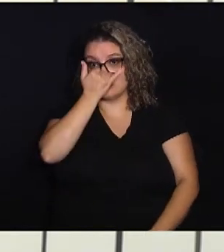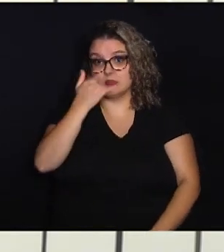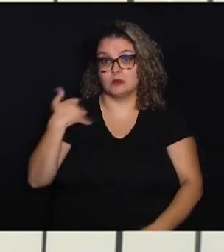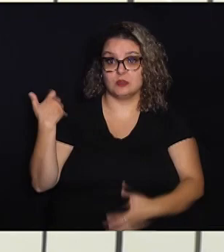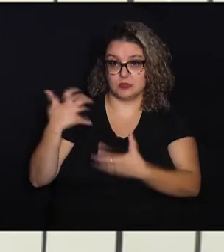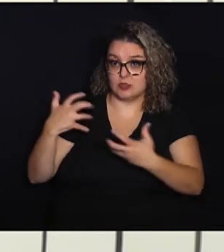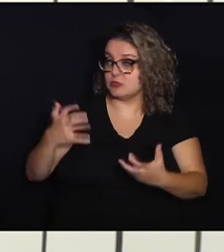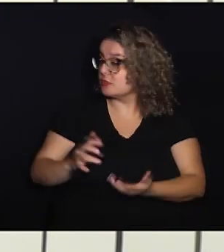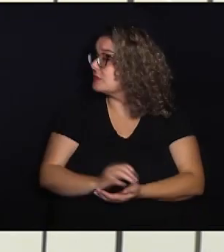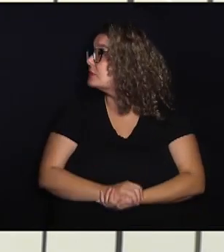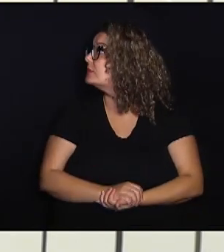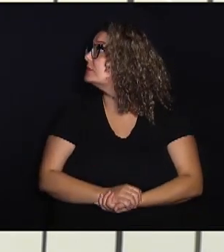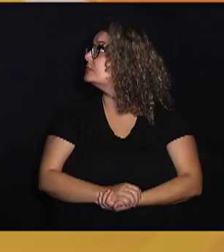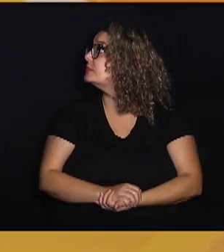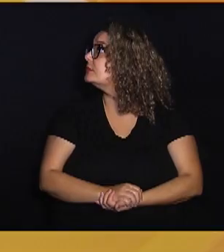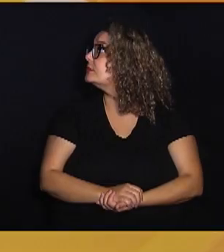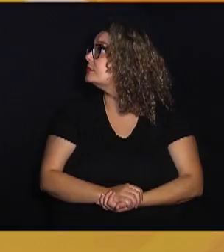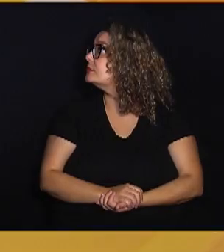idosos.